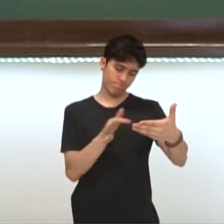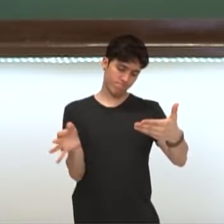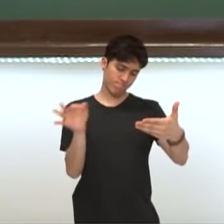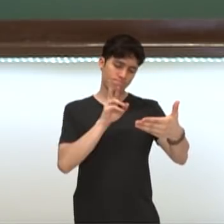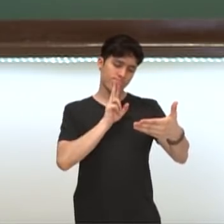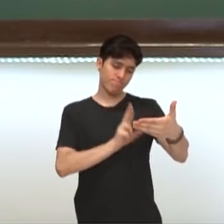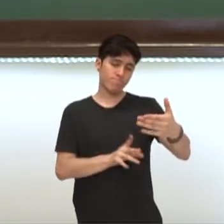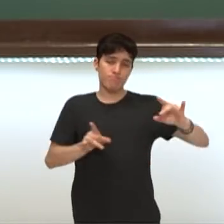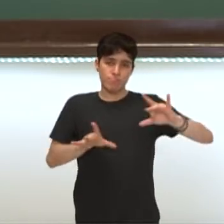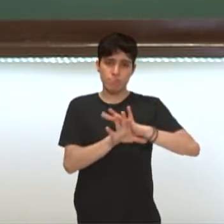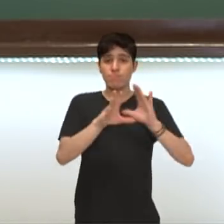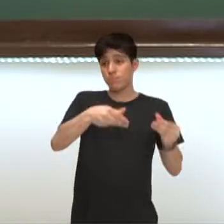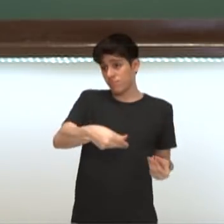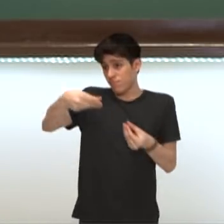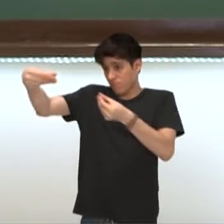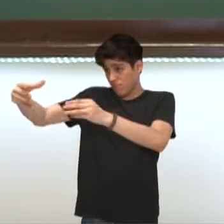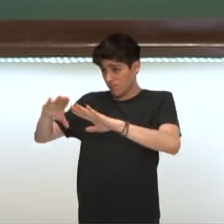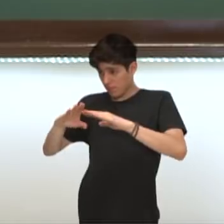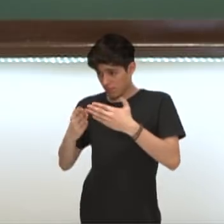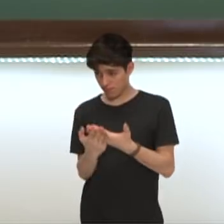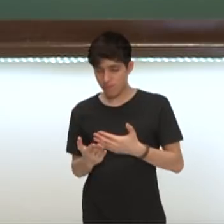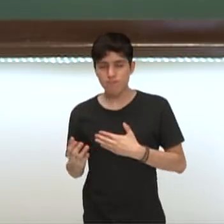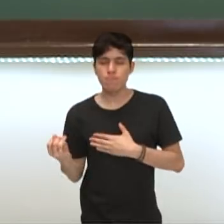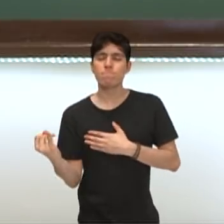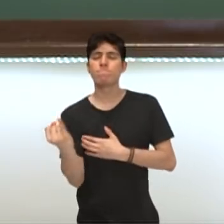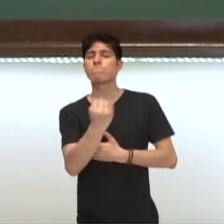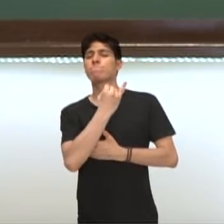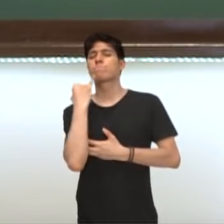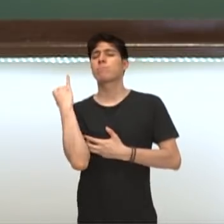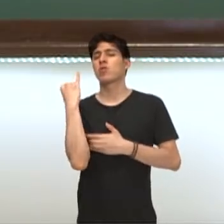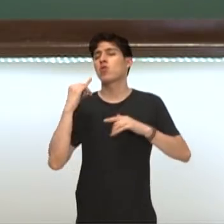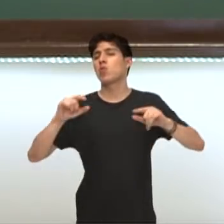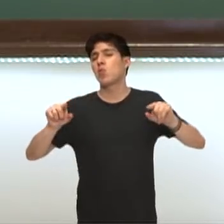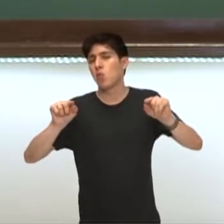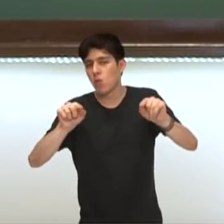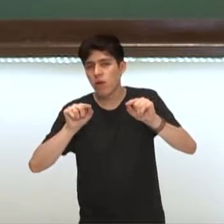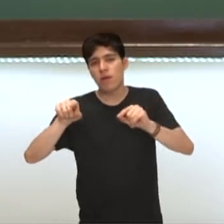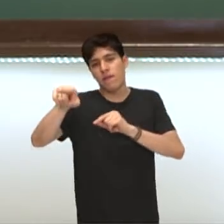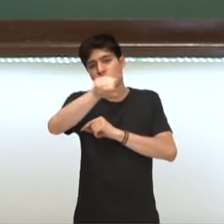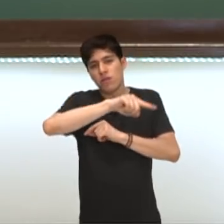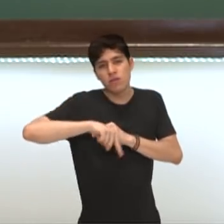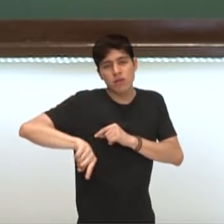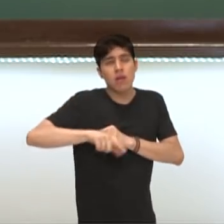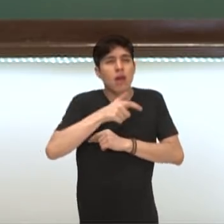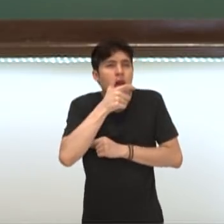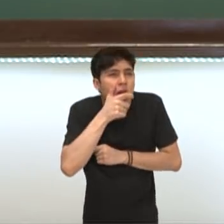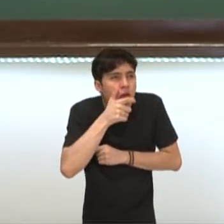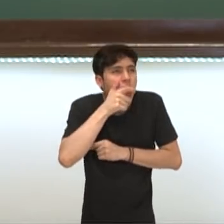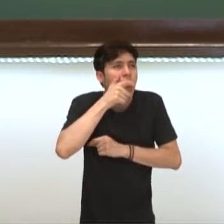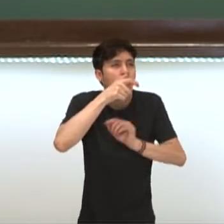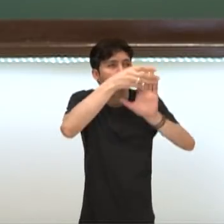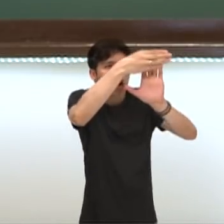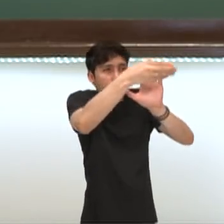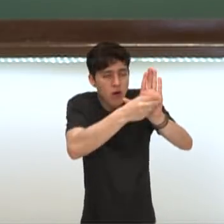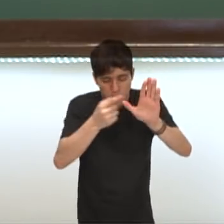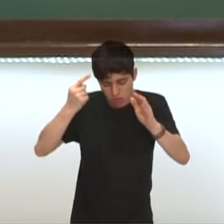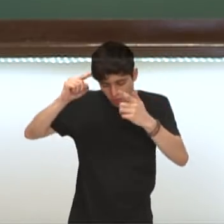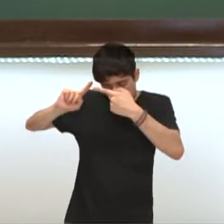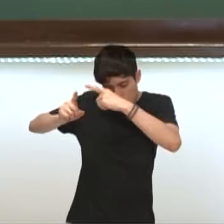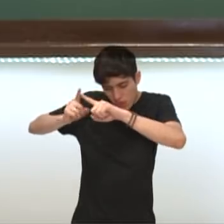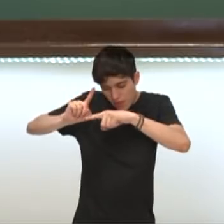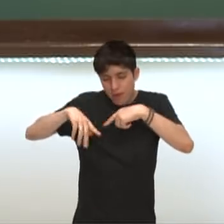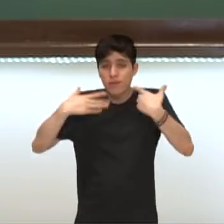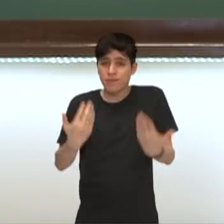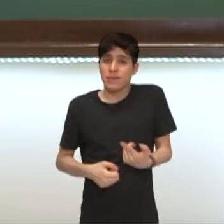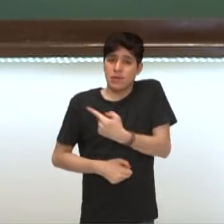escola. O importante é você conseguir assimilar tudo isso, porque, com certeza, é algo de